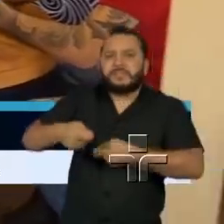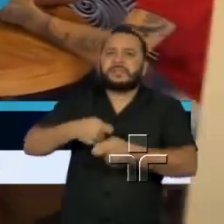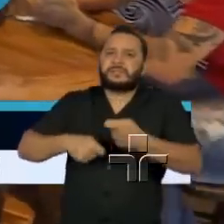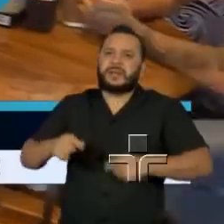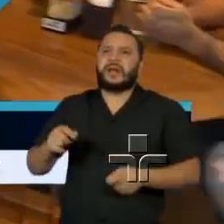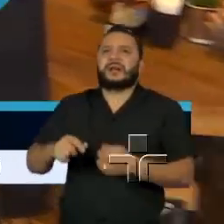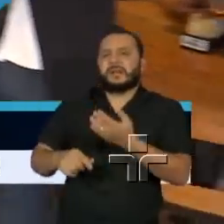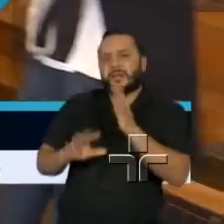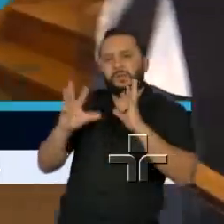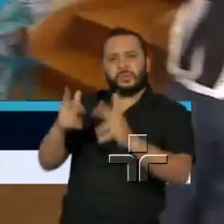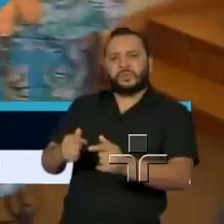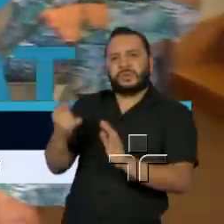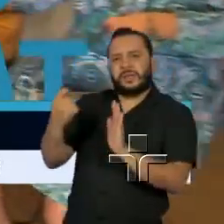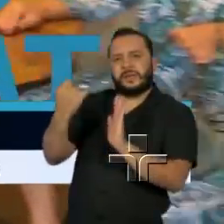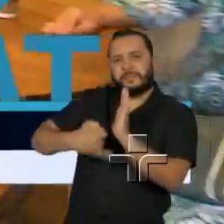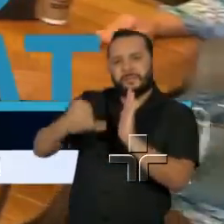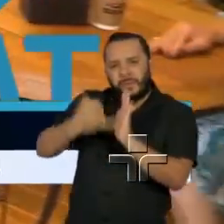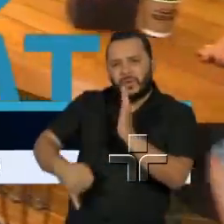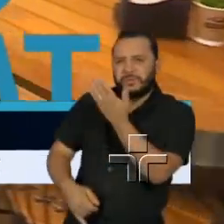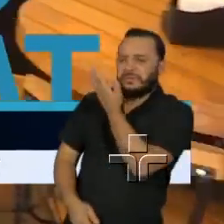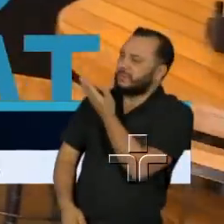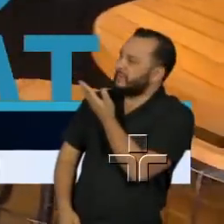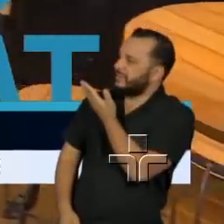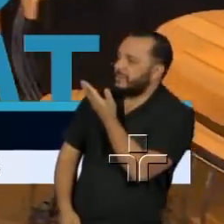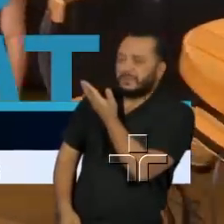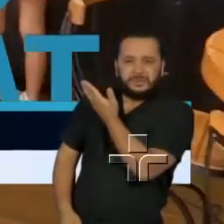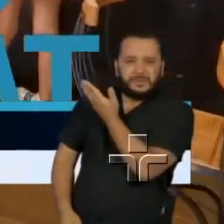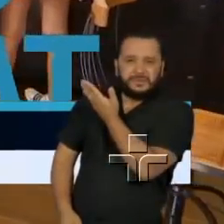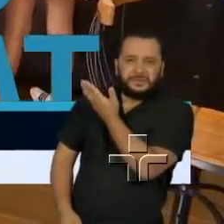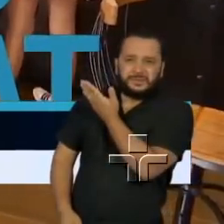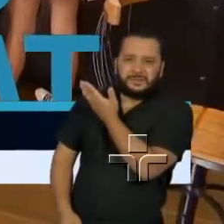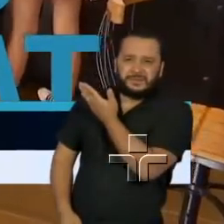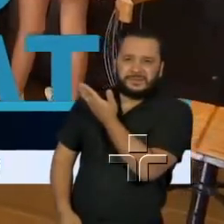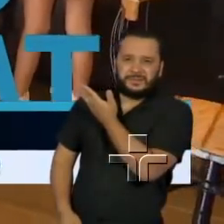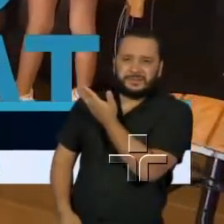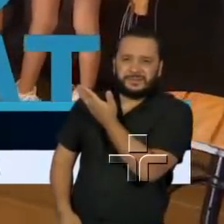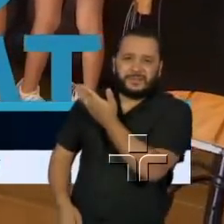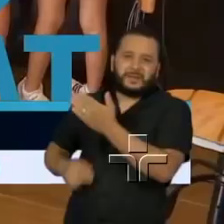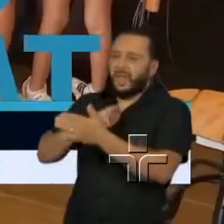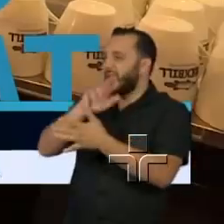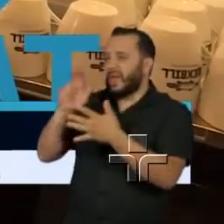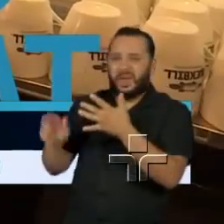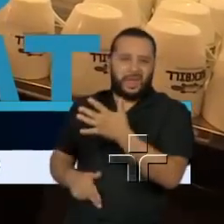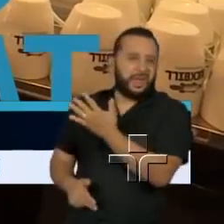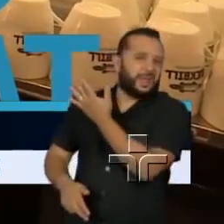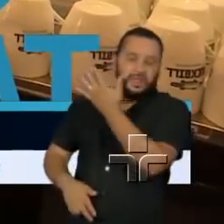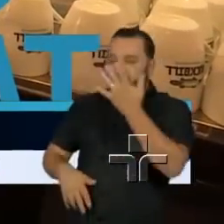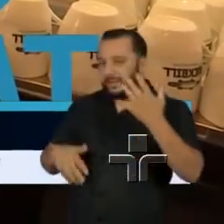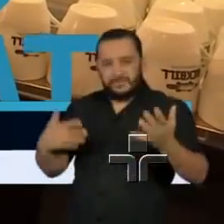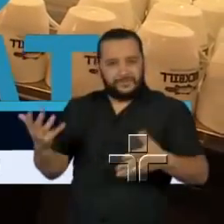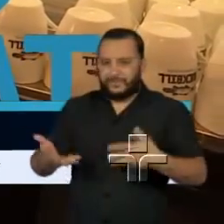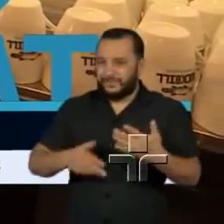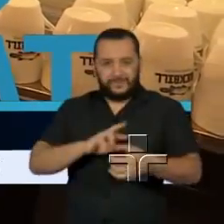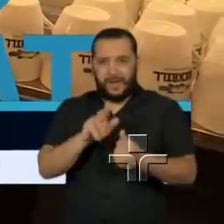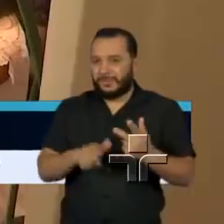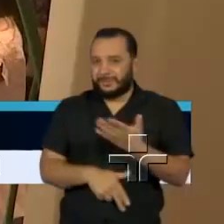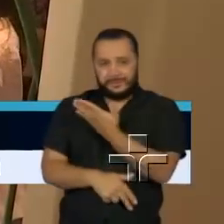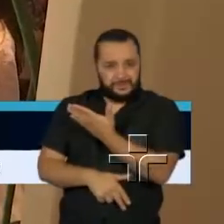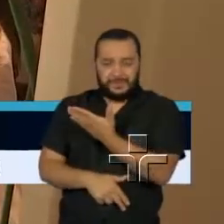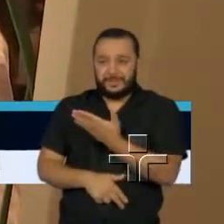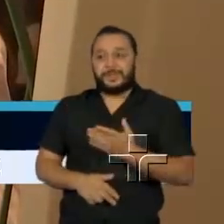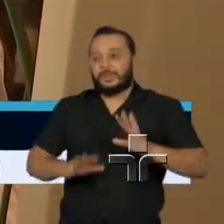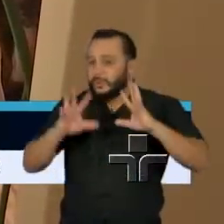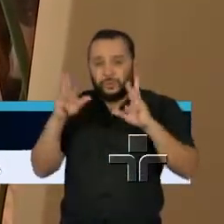GFIP, FGTS, CAGED, RAIS, CAT, CTPS, GPS, DCTF Web e EFD-RENF. Cada